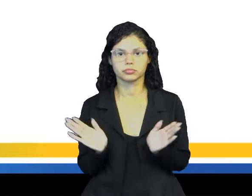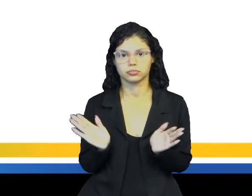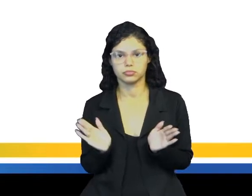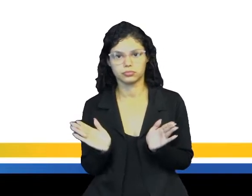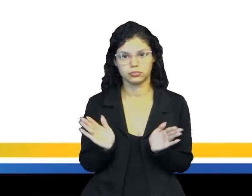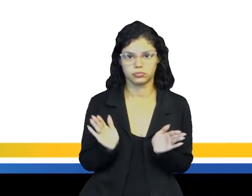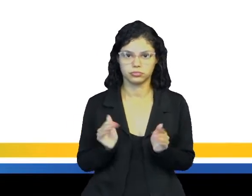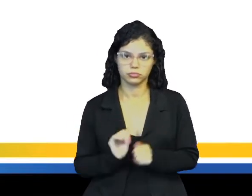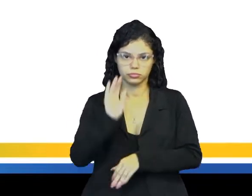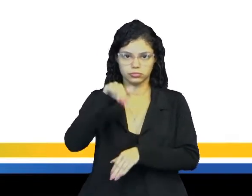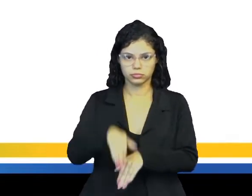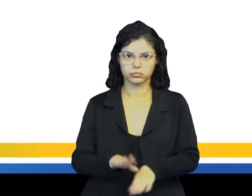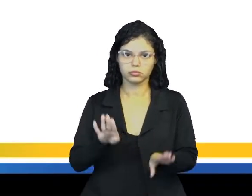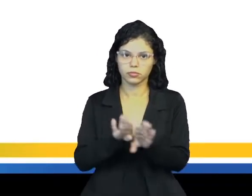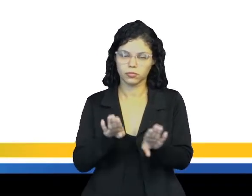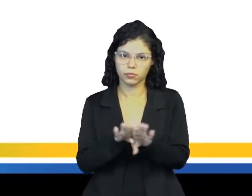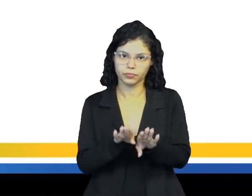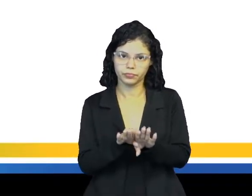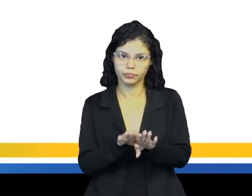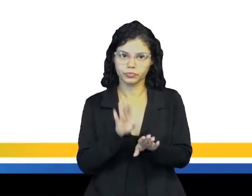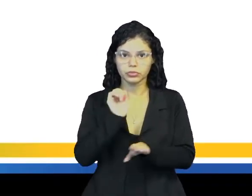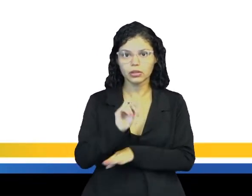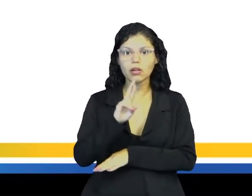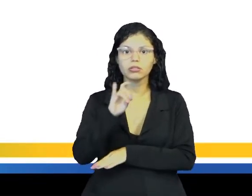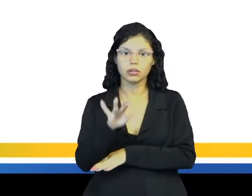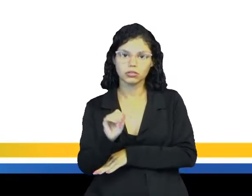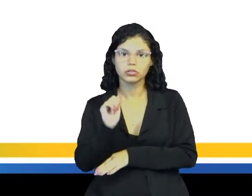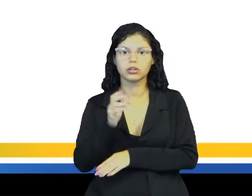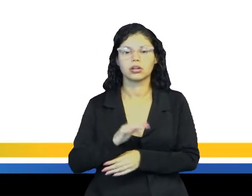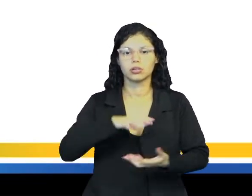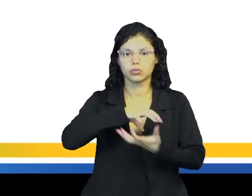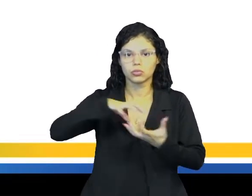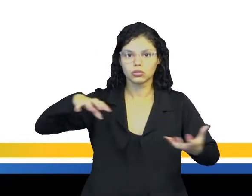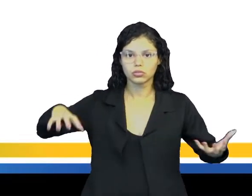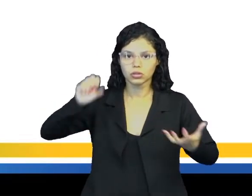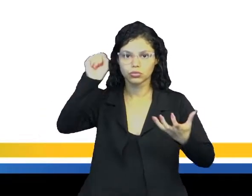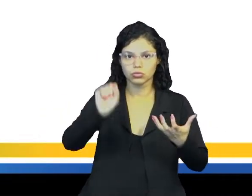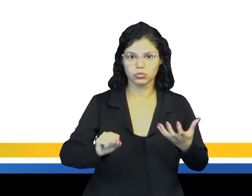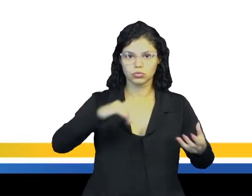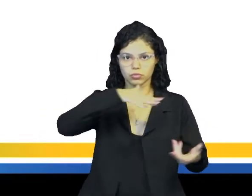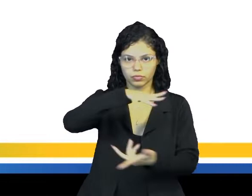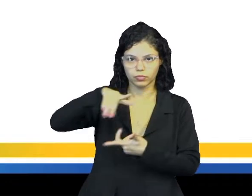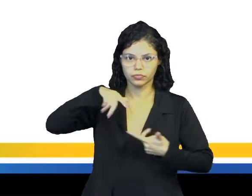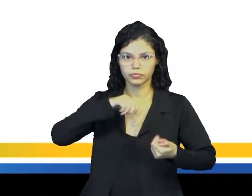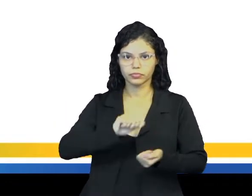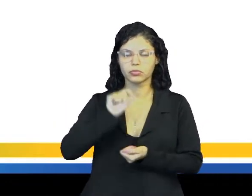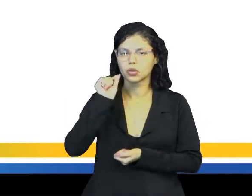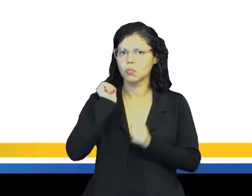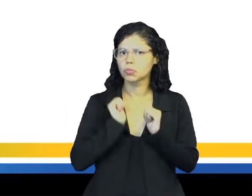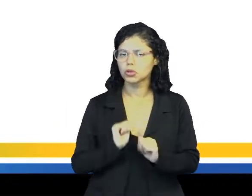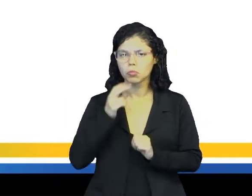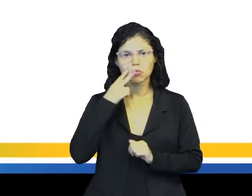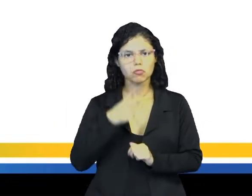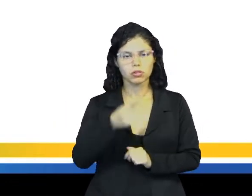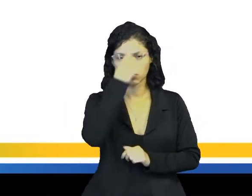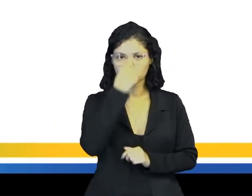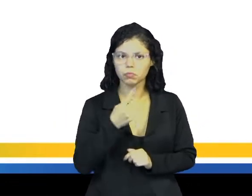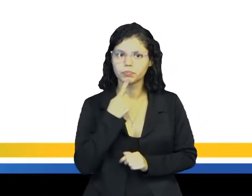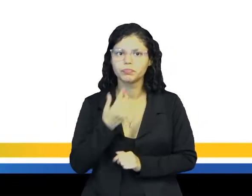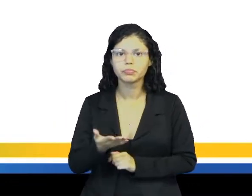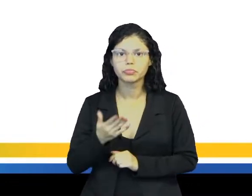água. Isso aí são os pinguins da Antártida, o continente localizado no sul da Terra. O que mais nós podemos ver na